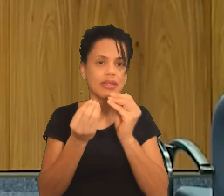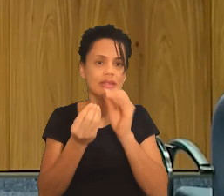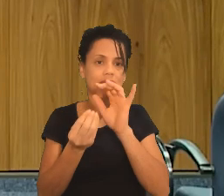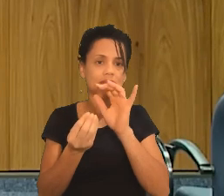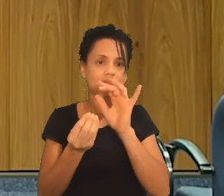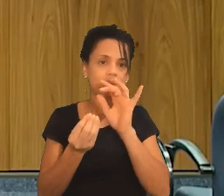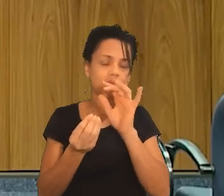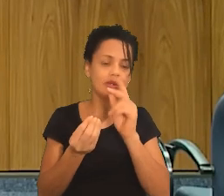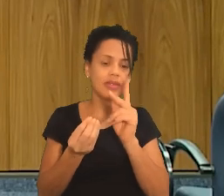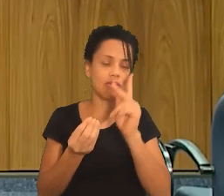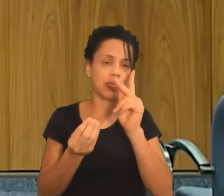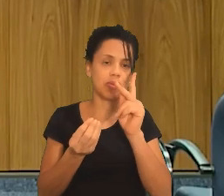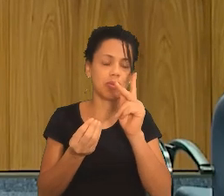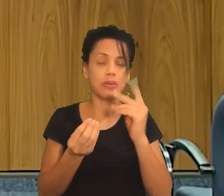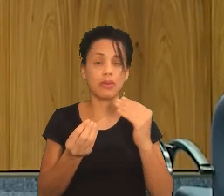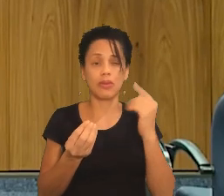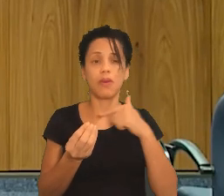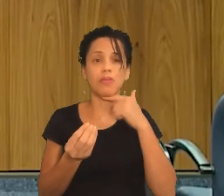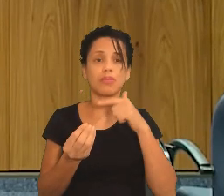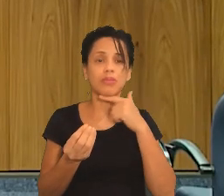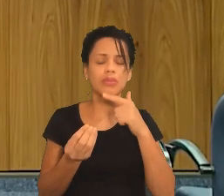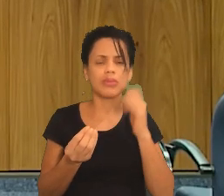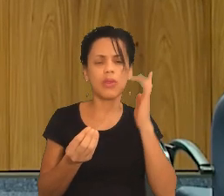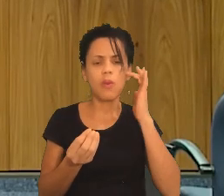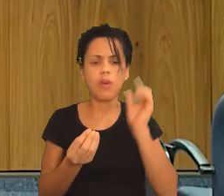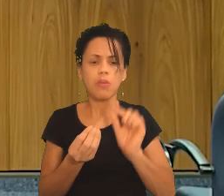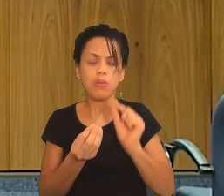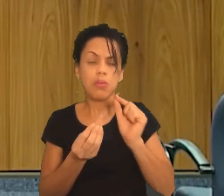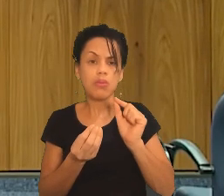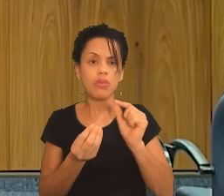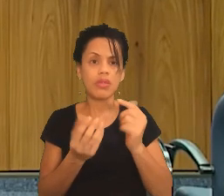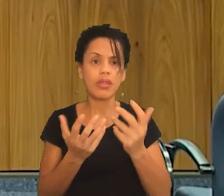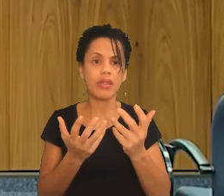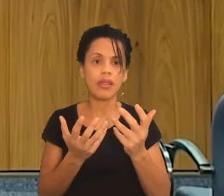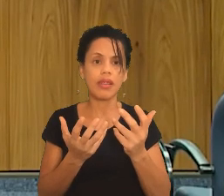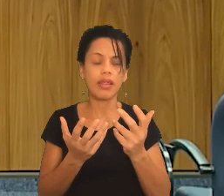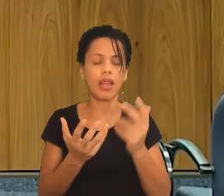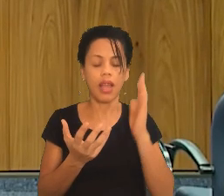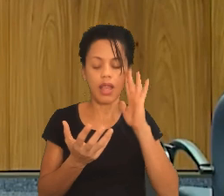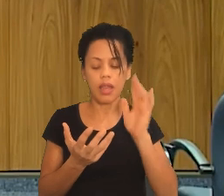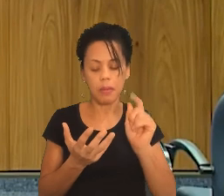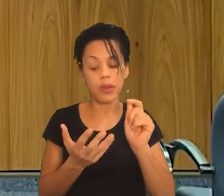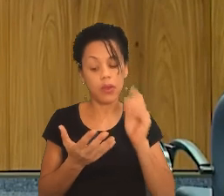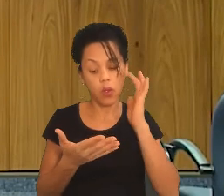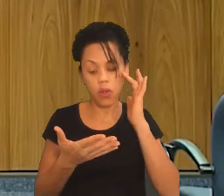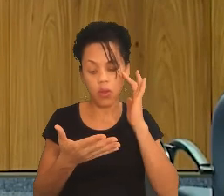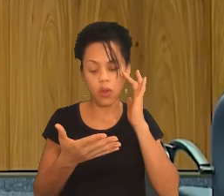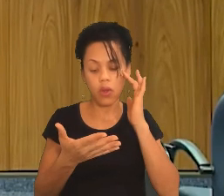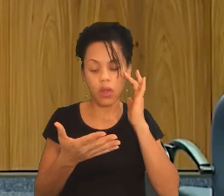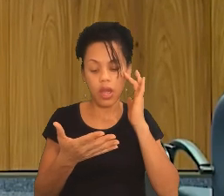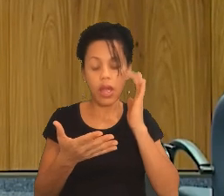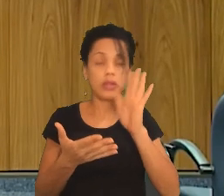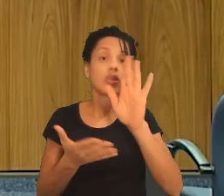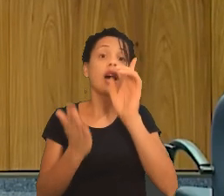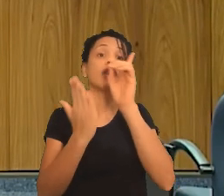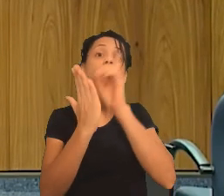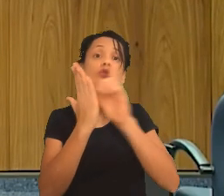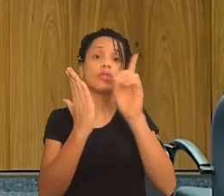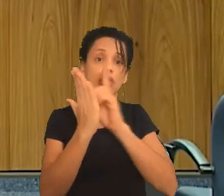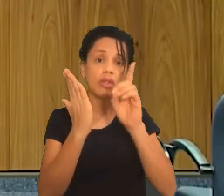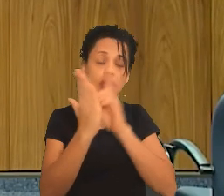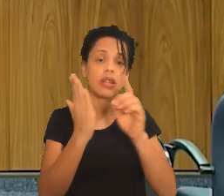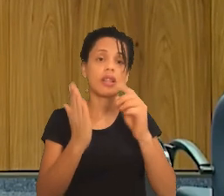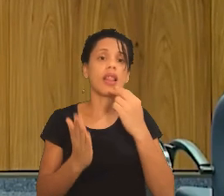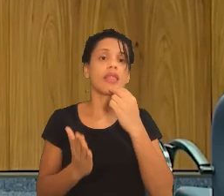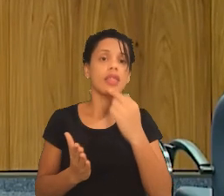Botocudo Express. Acho que é Botocudo Express. Botocudos, Dicionário da